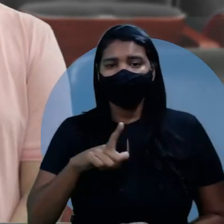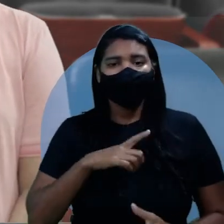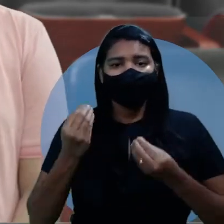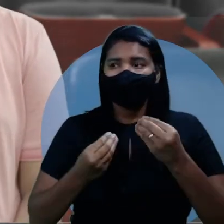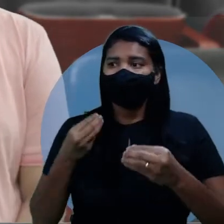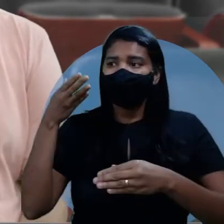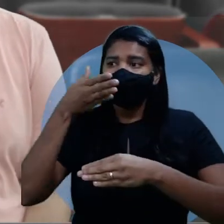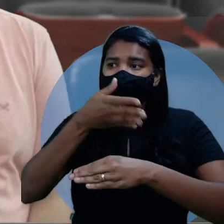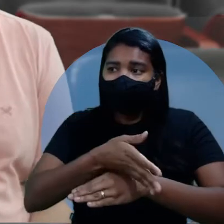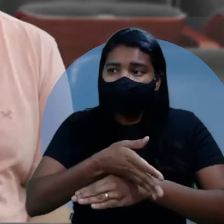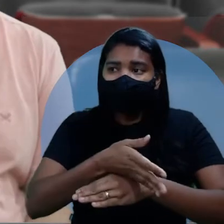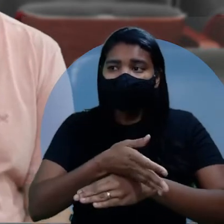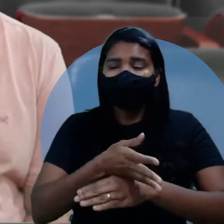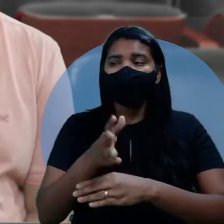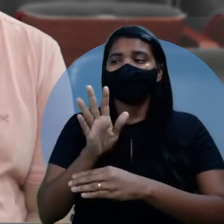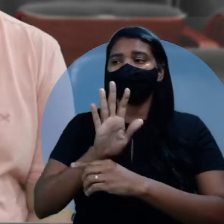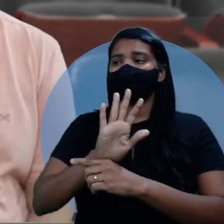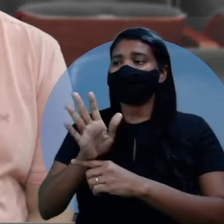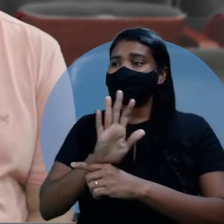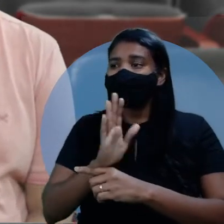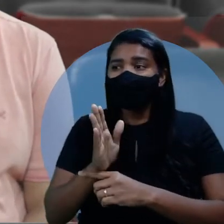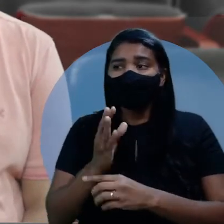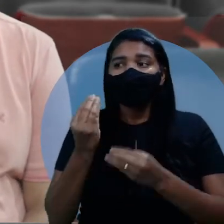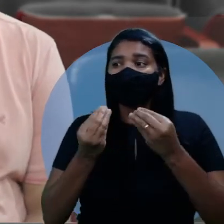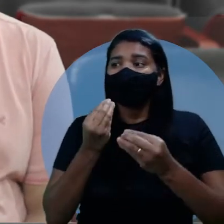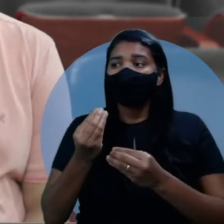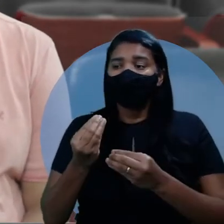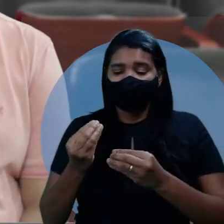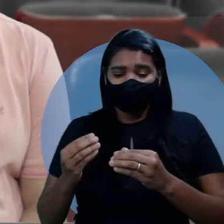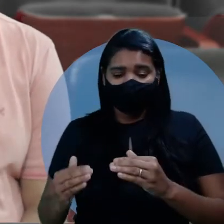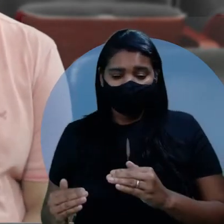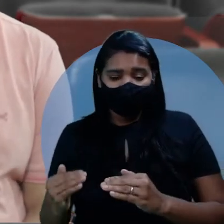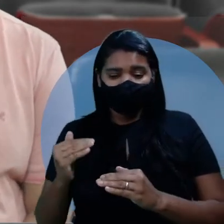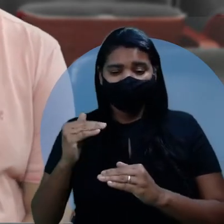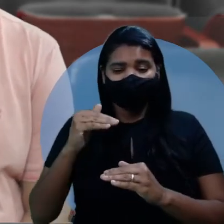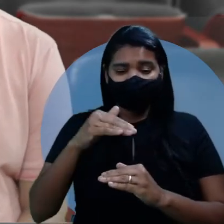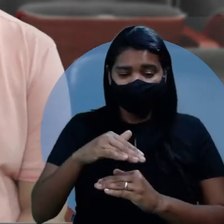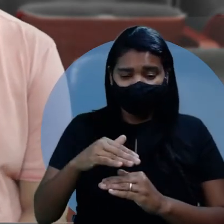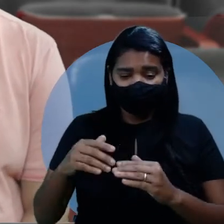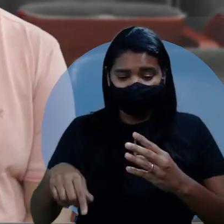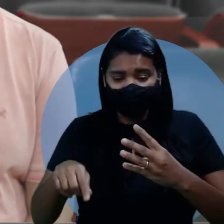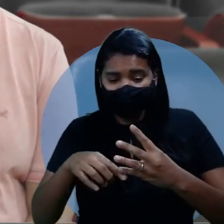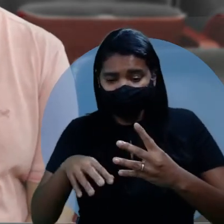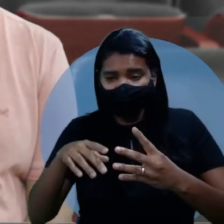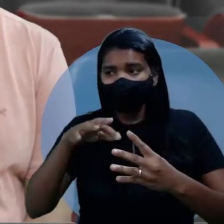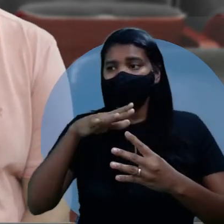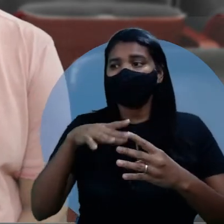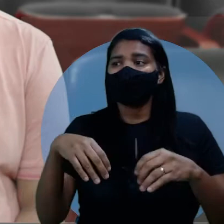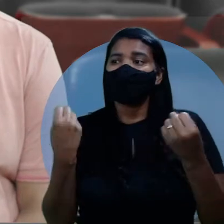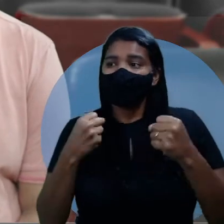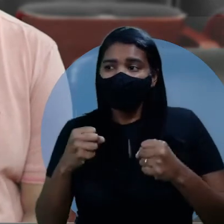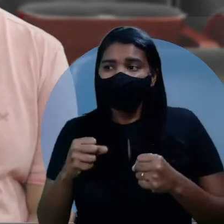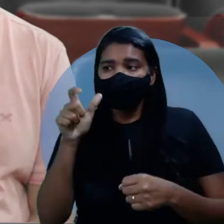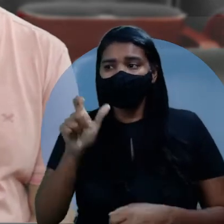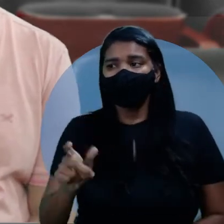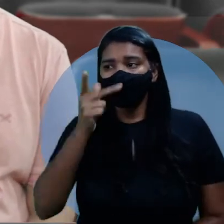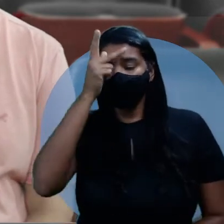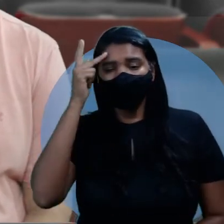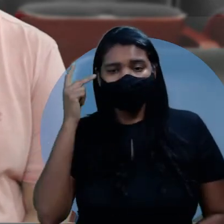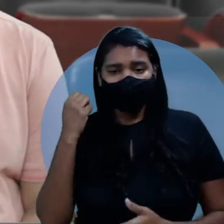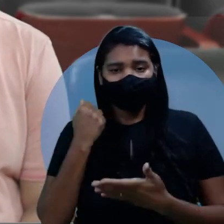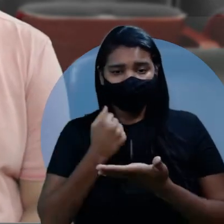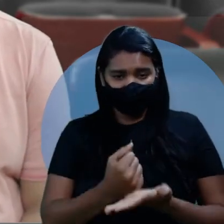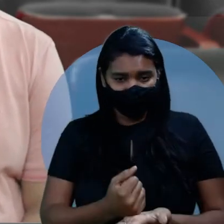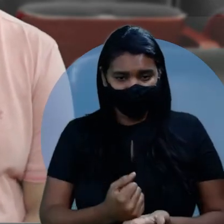ir para o cinema, era invisível, ele não conseguia subir uma calçada, um cadeirante sempre precisava de alguém para ajudar. Então,